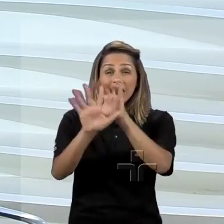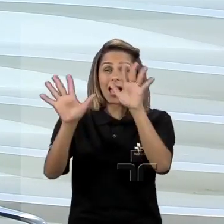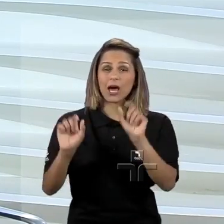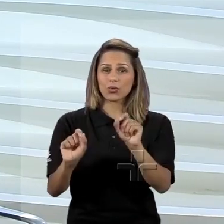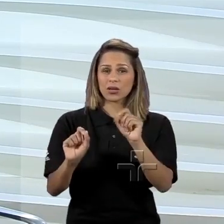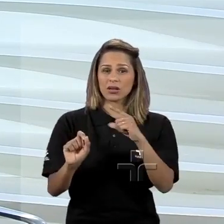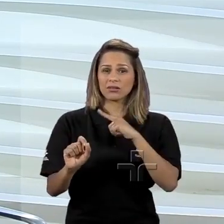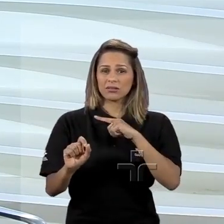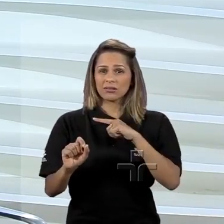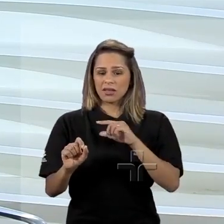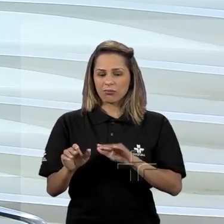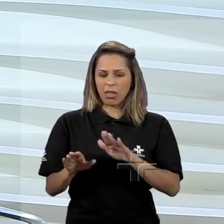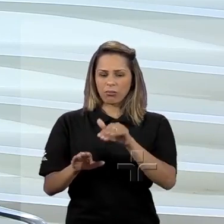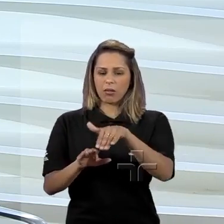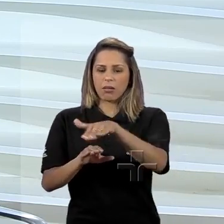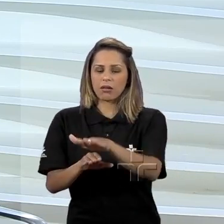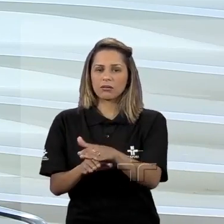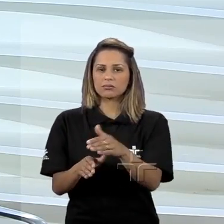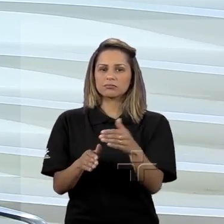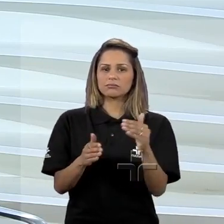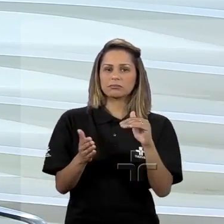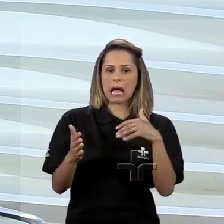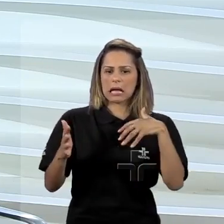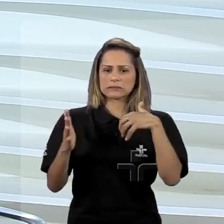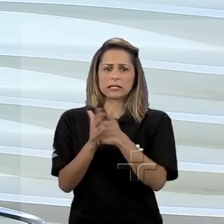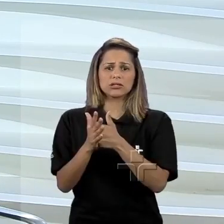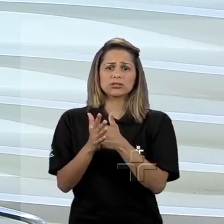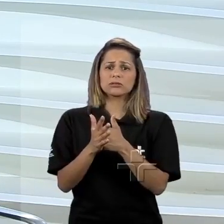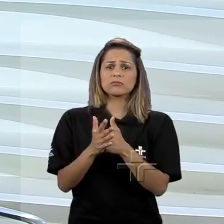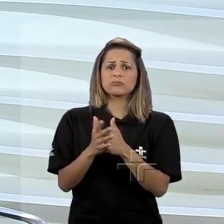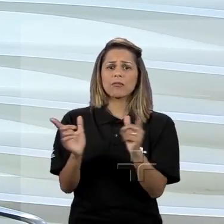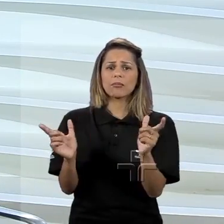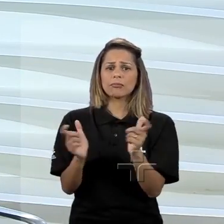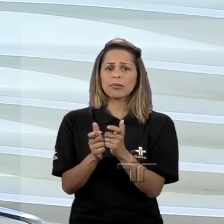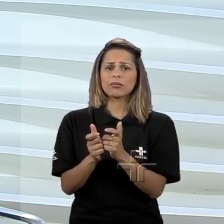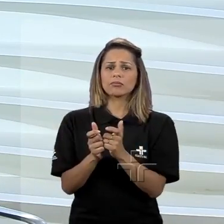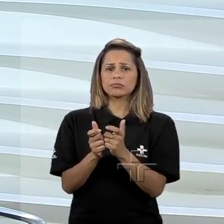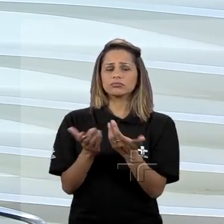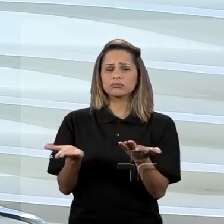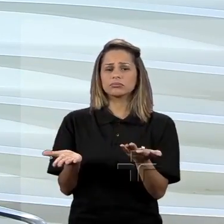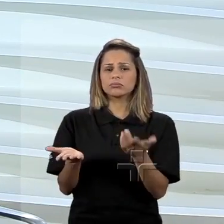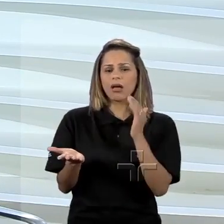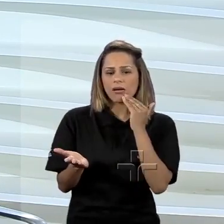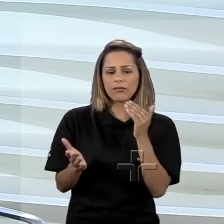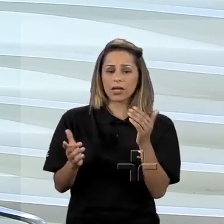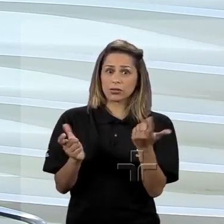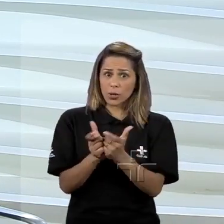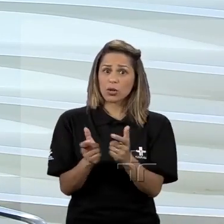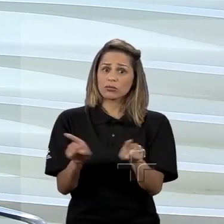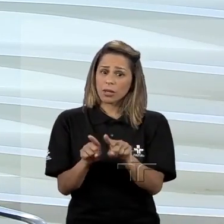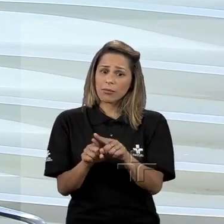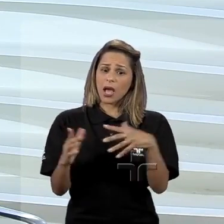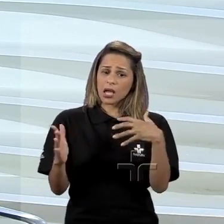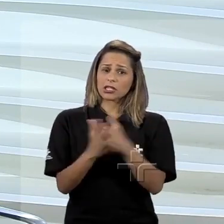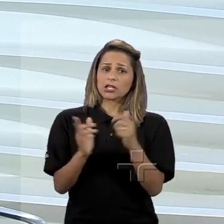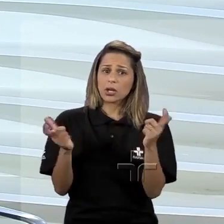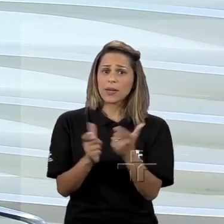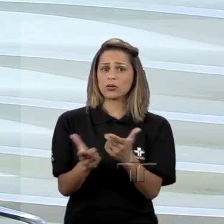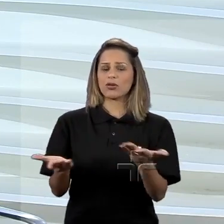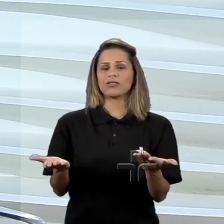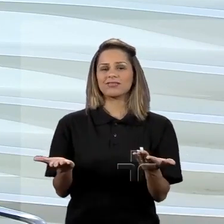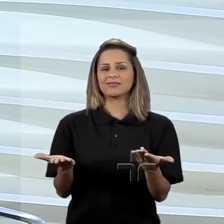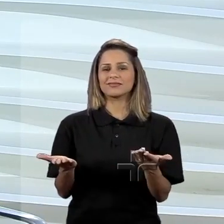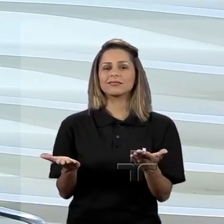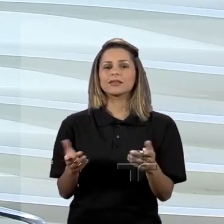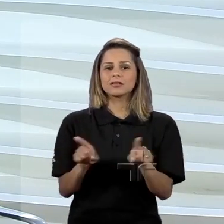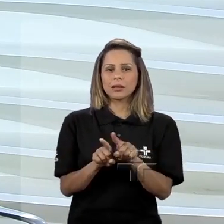acidentes, menos vítimas. E o Tribunal de Justiça autorizou e nós criamos uma condição muito boa de recurso para o asfalto